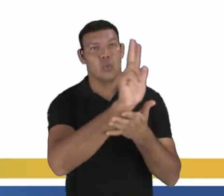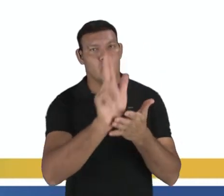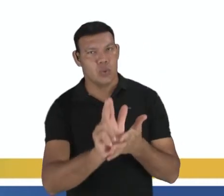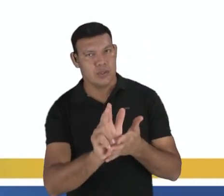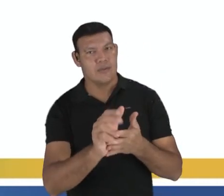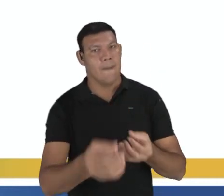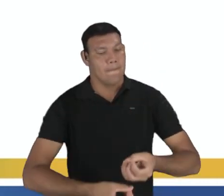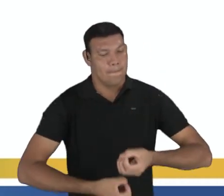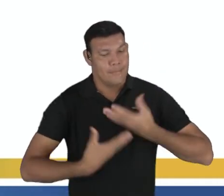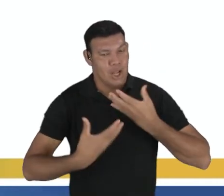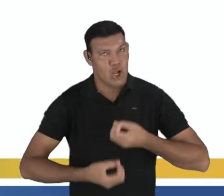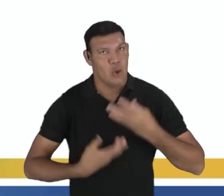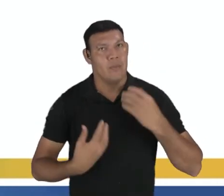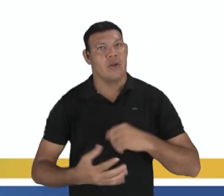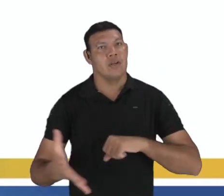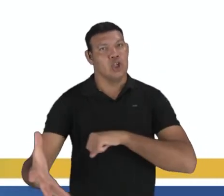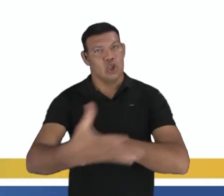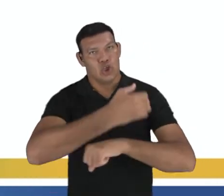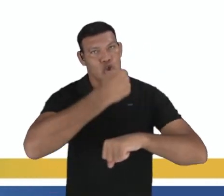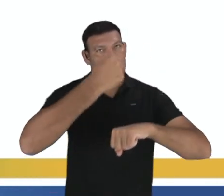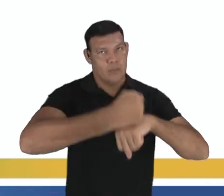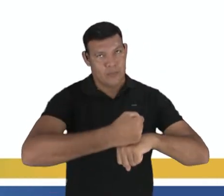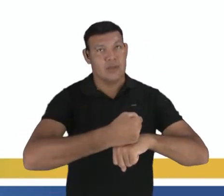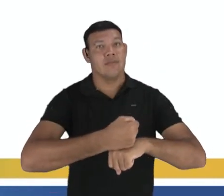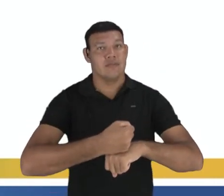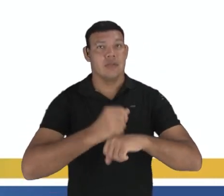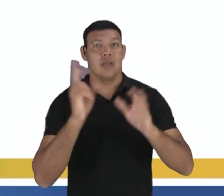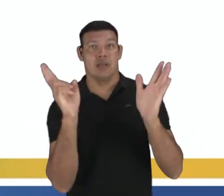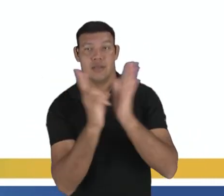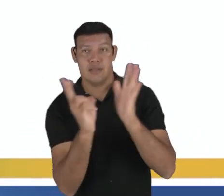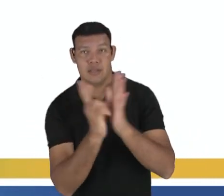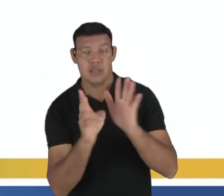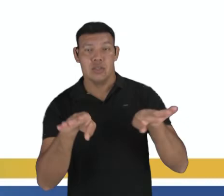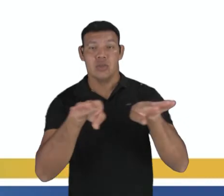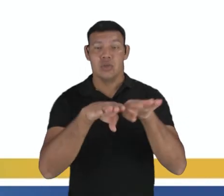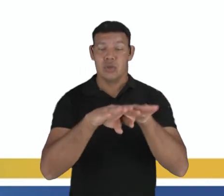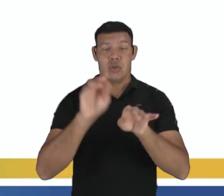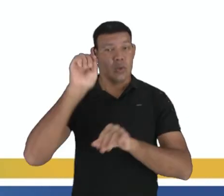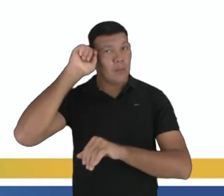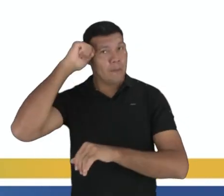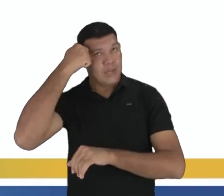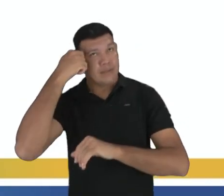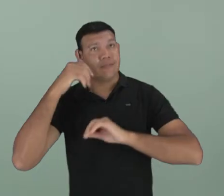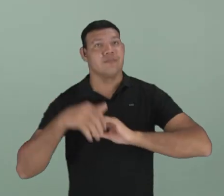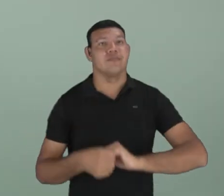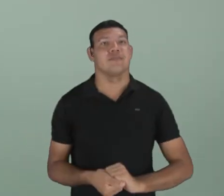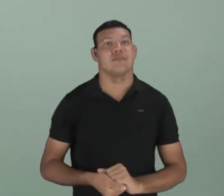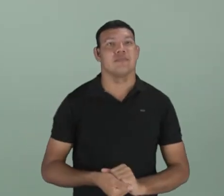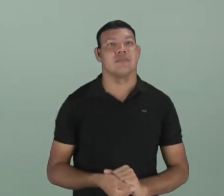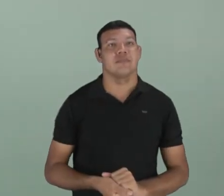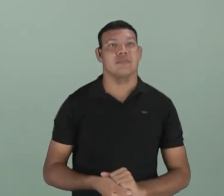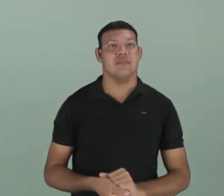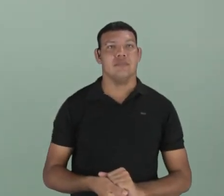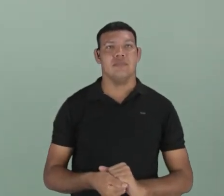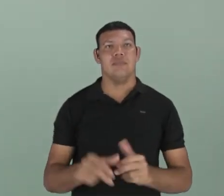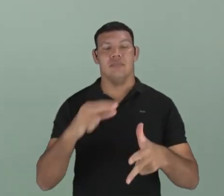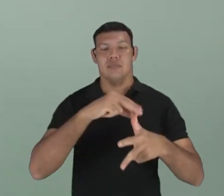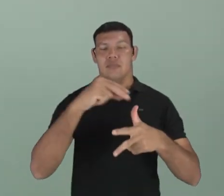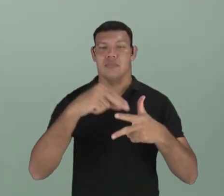vozes presentes do poeta, do colonizador, do índio e do negro. Beleza?